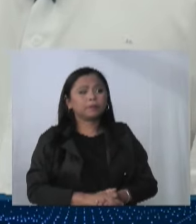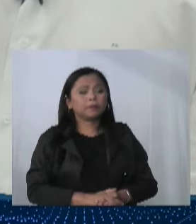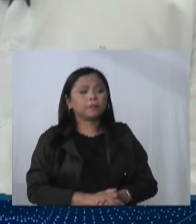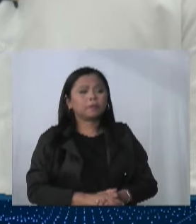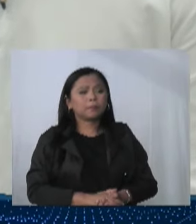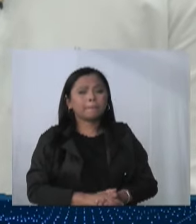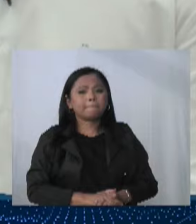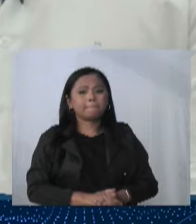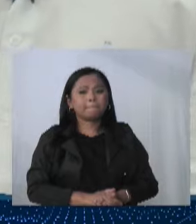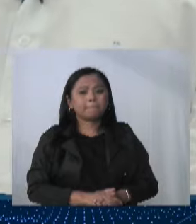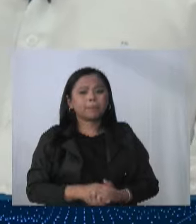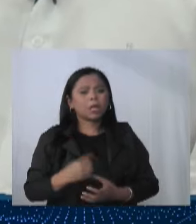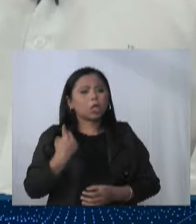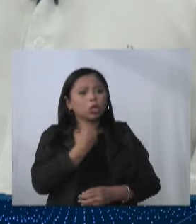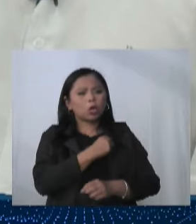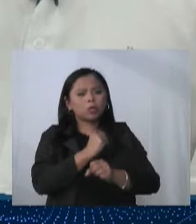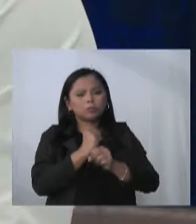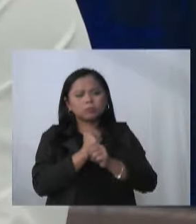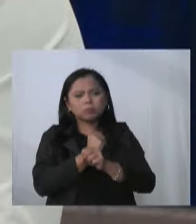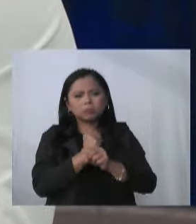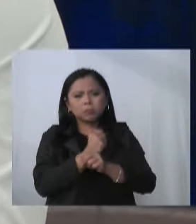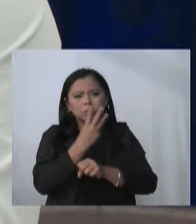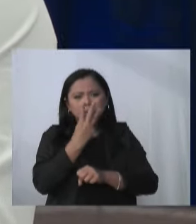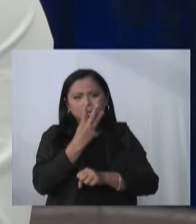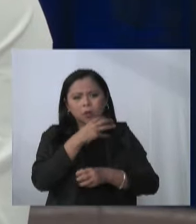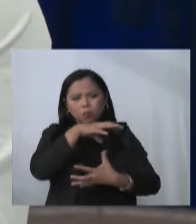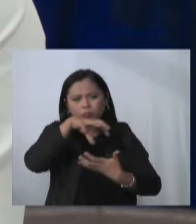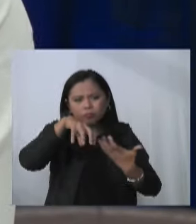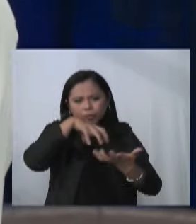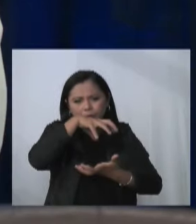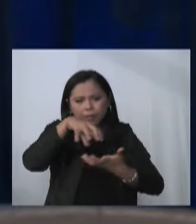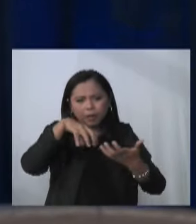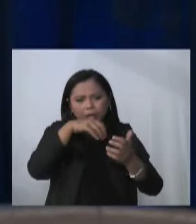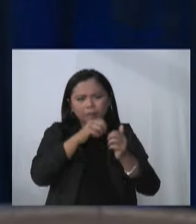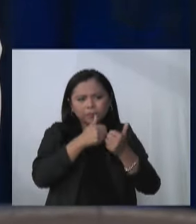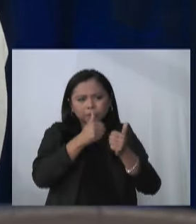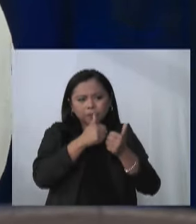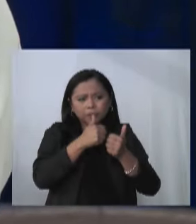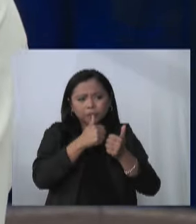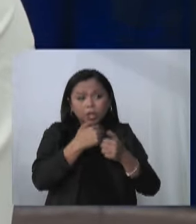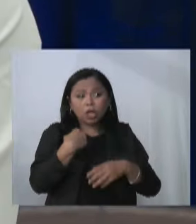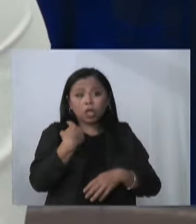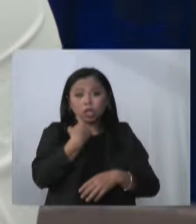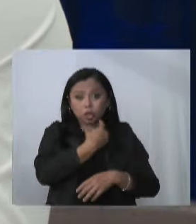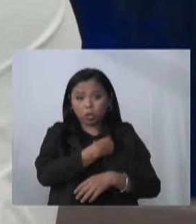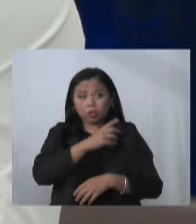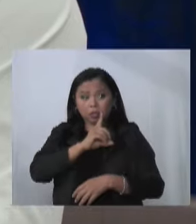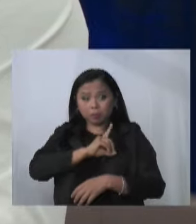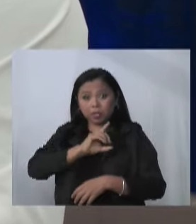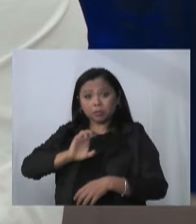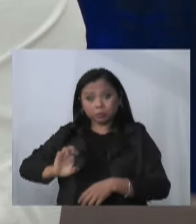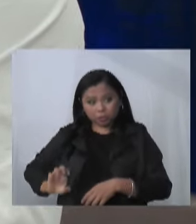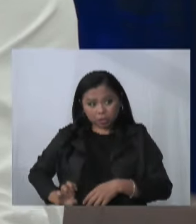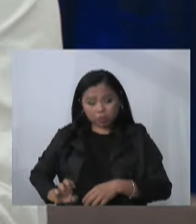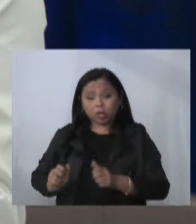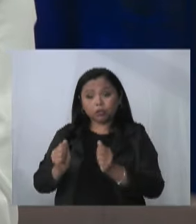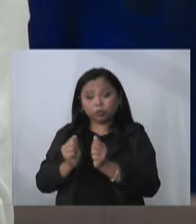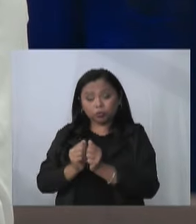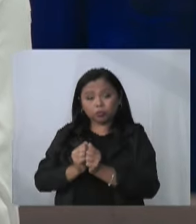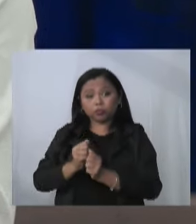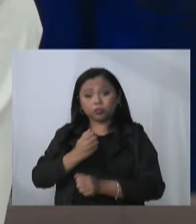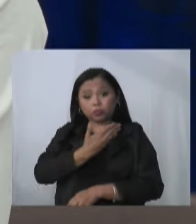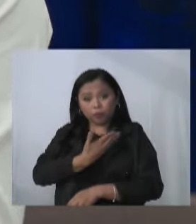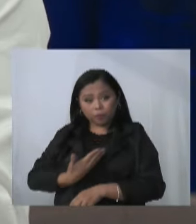passamos 3 anos em greve no sistema de transporte, nós nos reunimos, deputados estaduais e o governador, e a questão